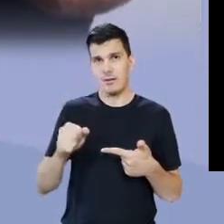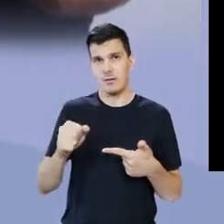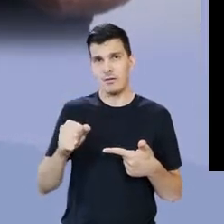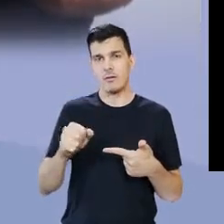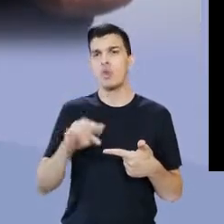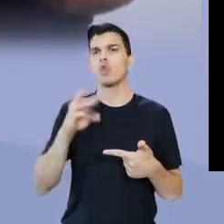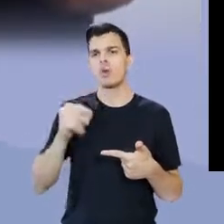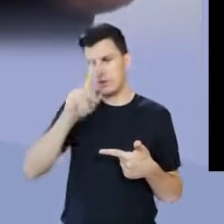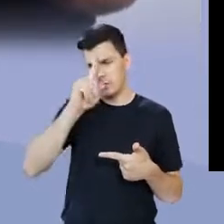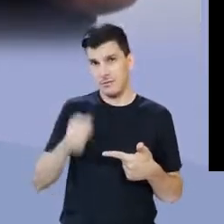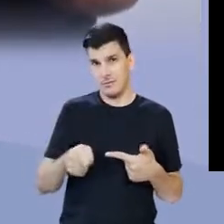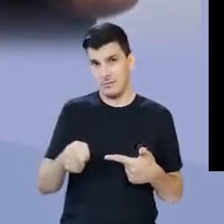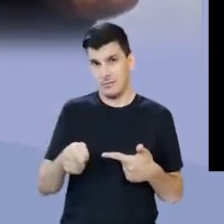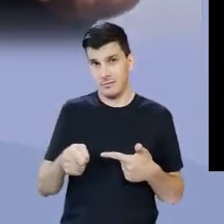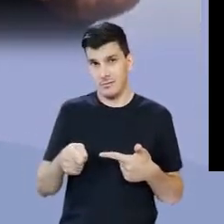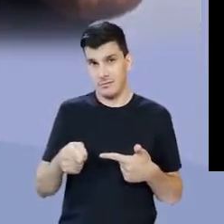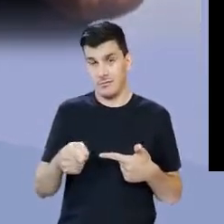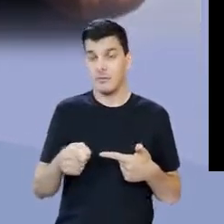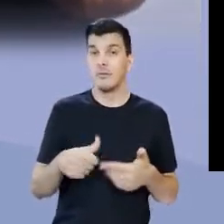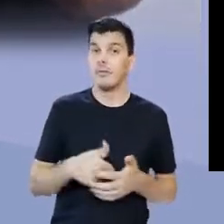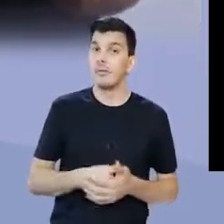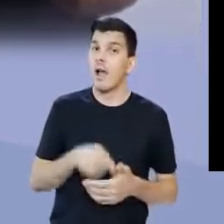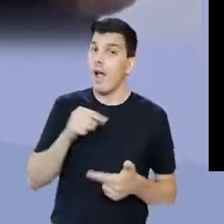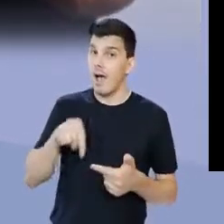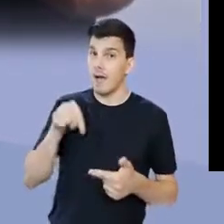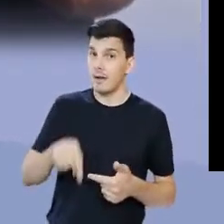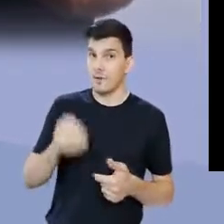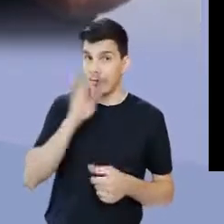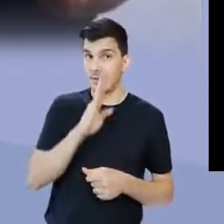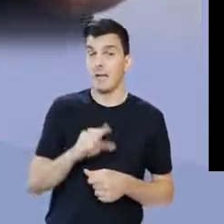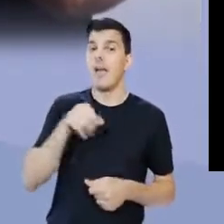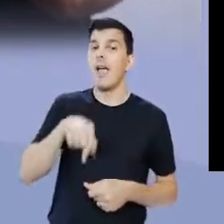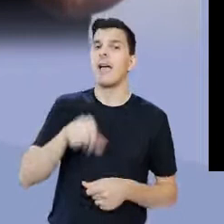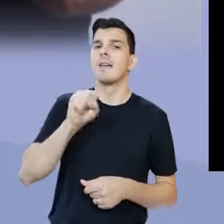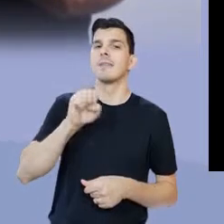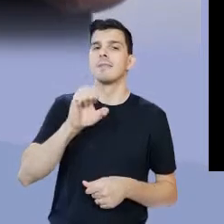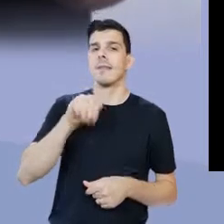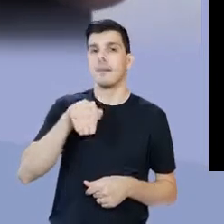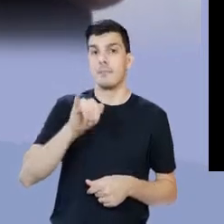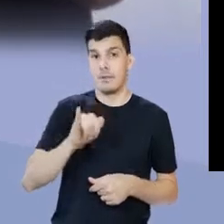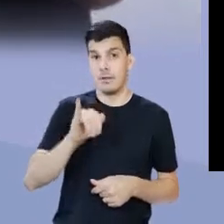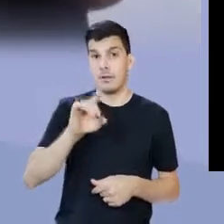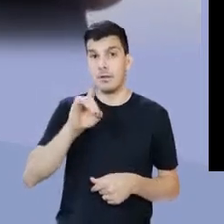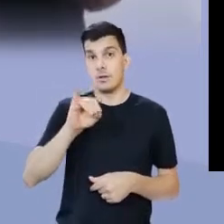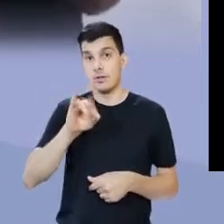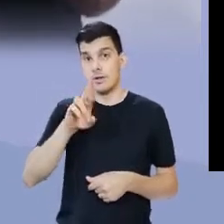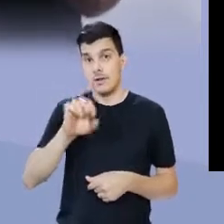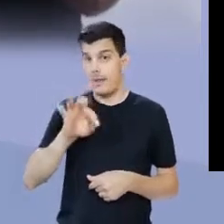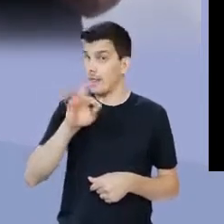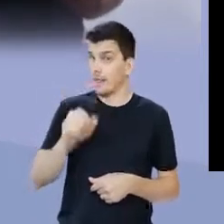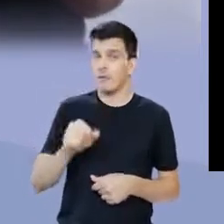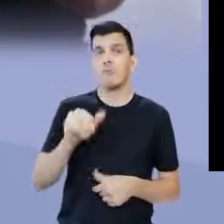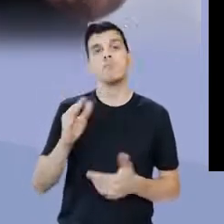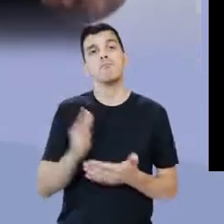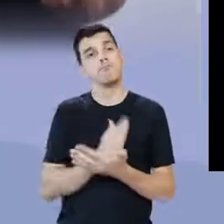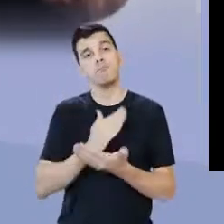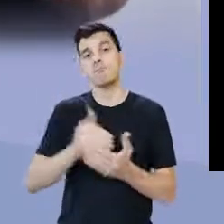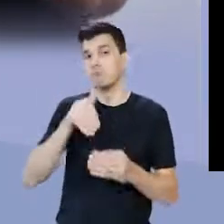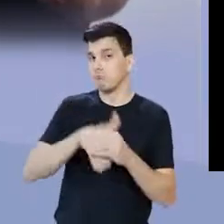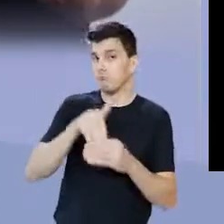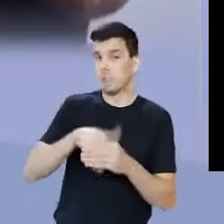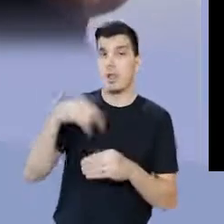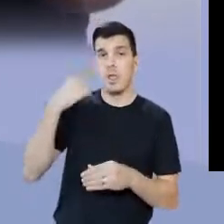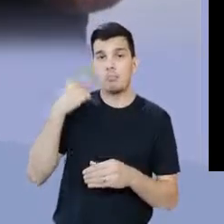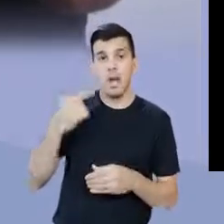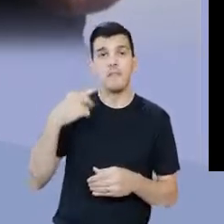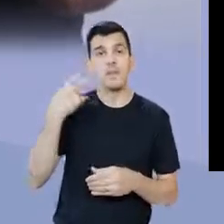fóruns decisórios. Eu disse para você que aqui no Brasil, a nossa participação é semidireta. Ora, eu vou eleger um deputado para fazer a lei por